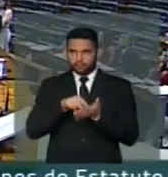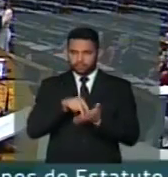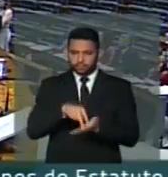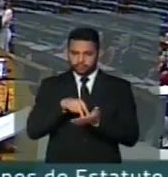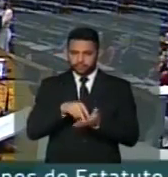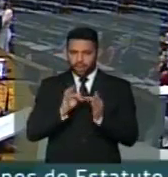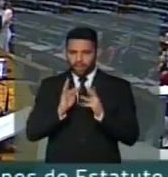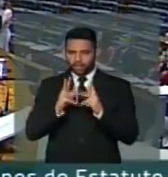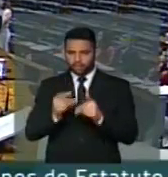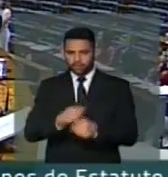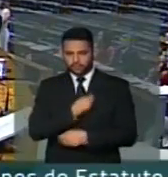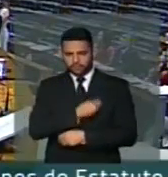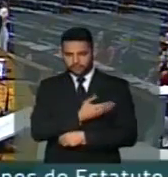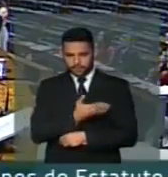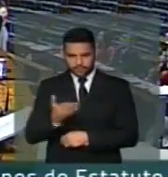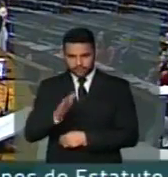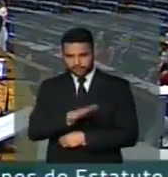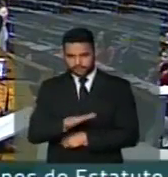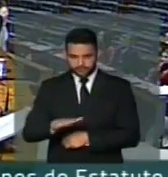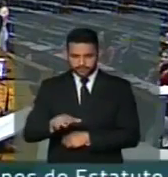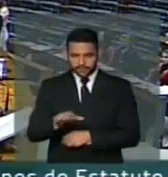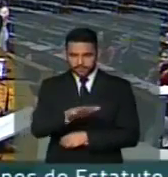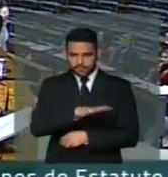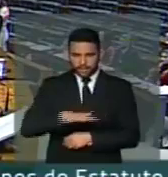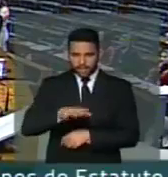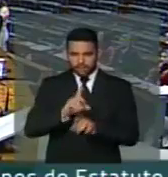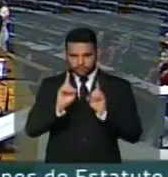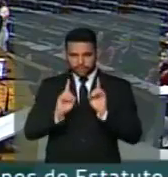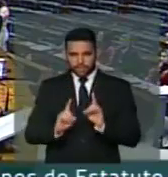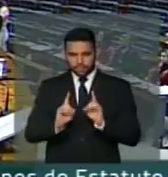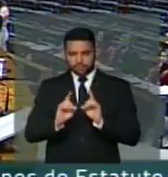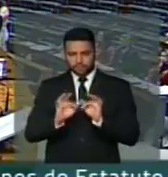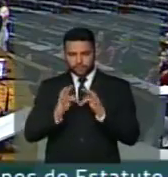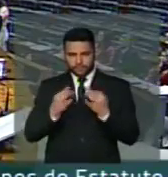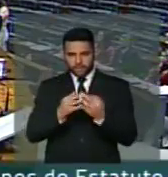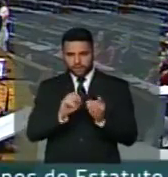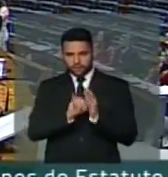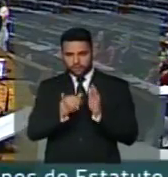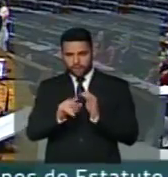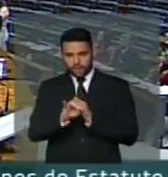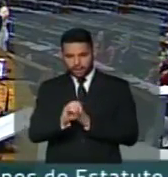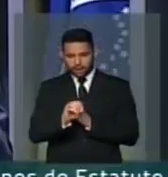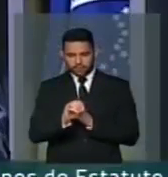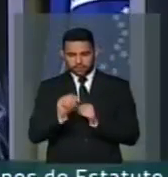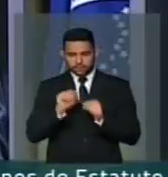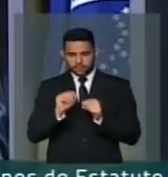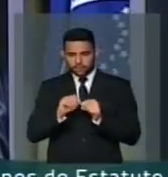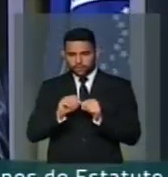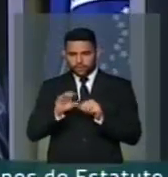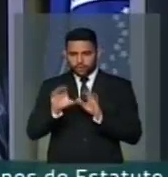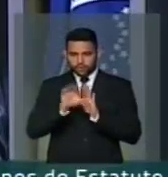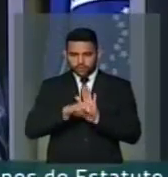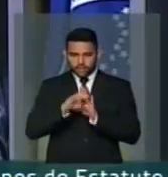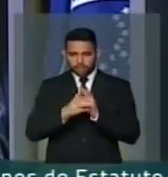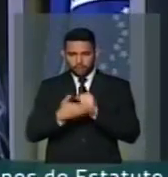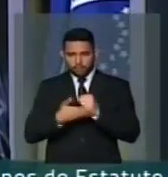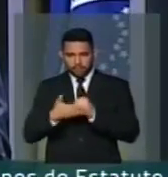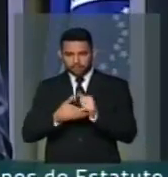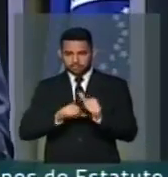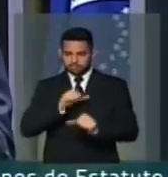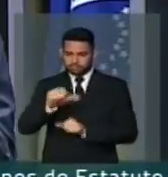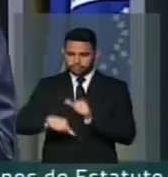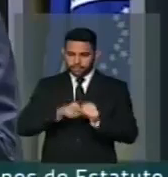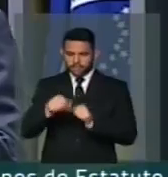sustentação a toda a vida. Também na área do direito de família, o ECA gerou conceitos e bases para a sua